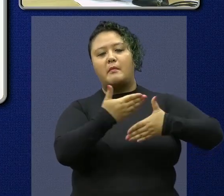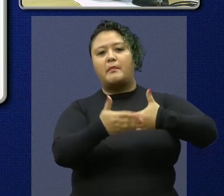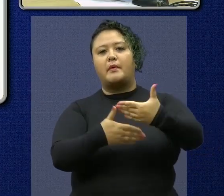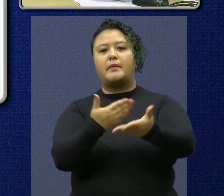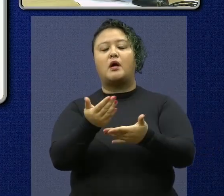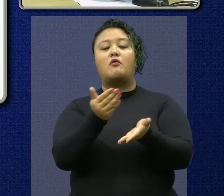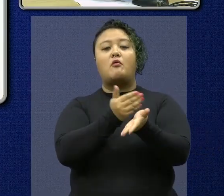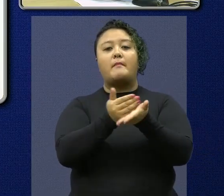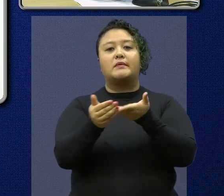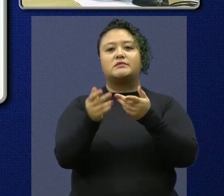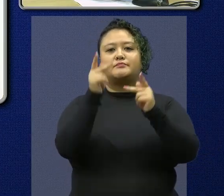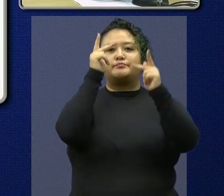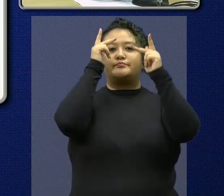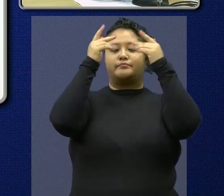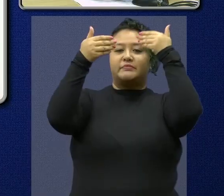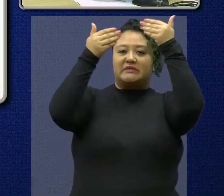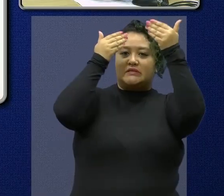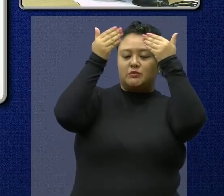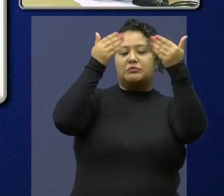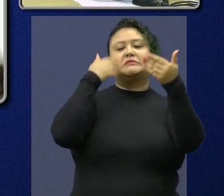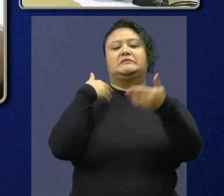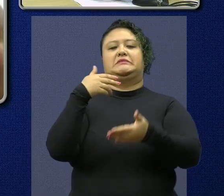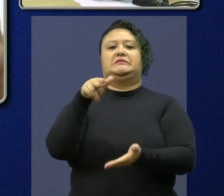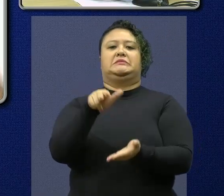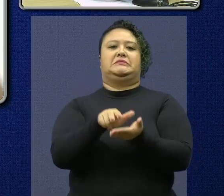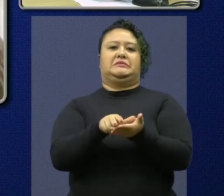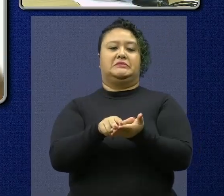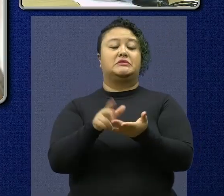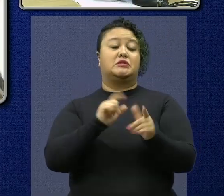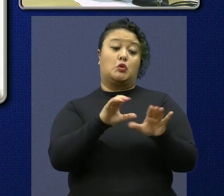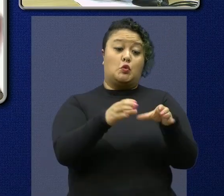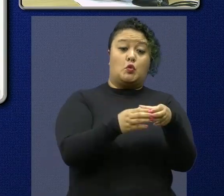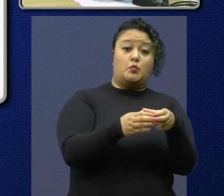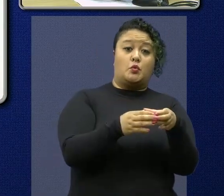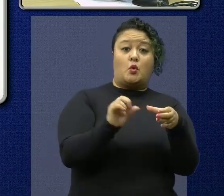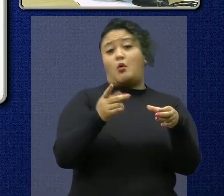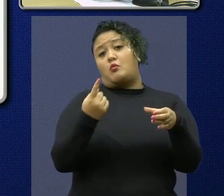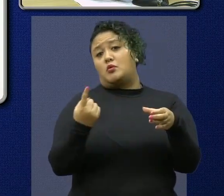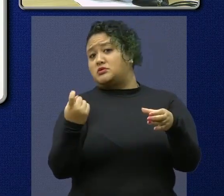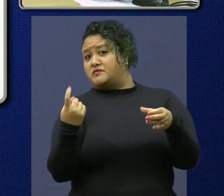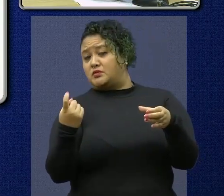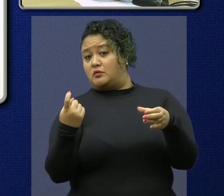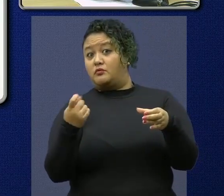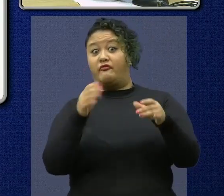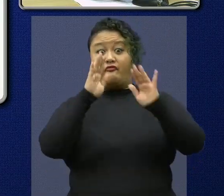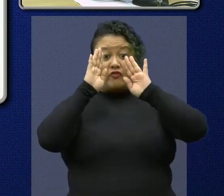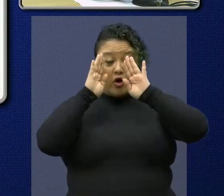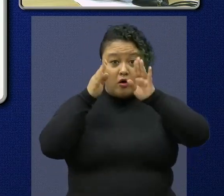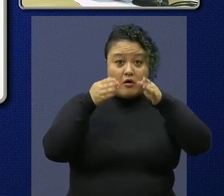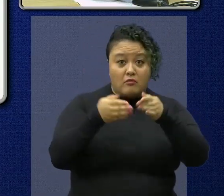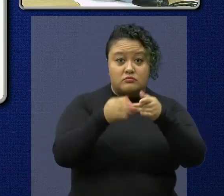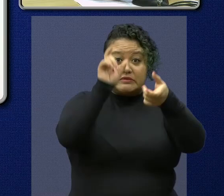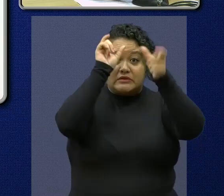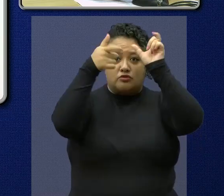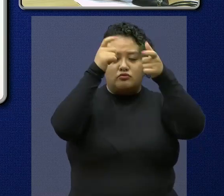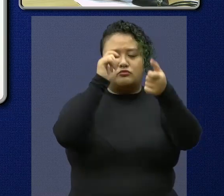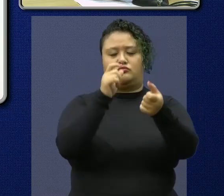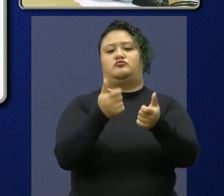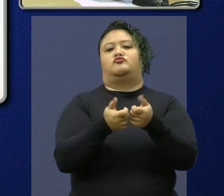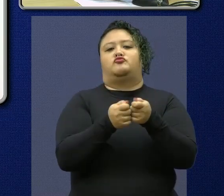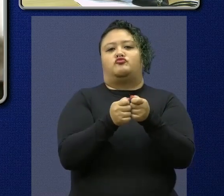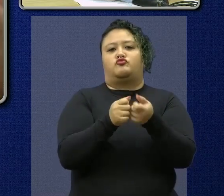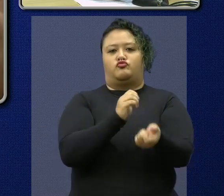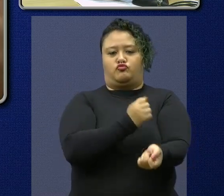de psicoterapia. Como eu disse, seja individual ou seja em grupo, para o transtorno do jogo, né? Só que como o